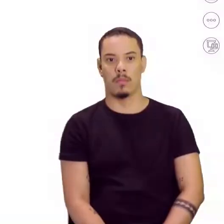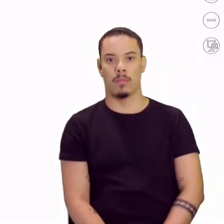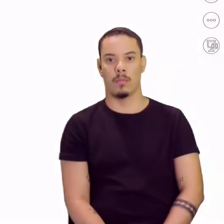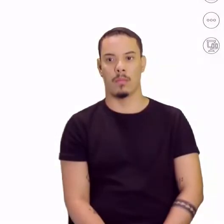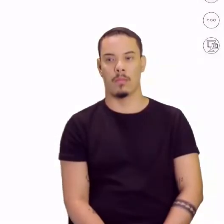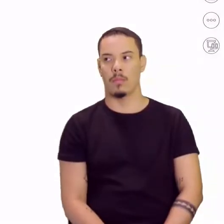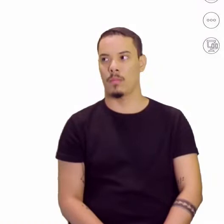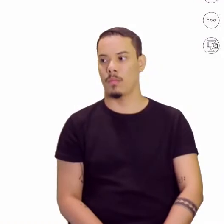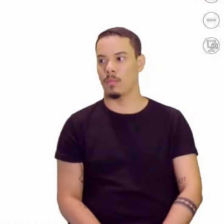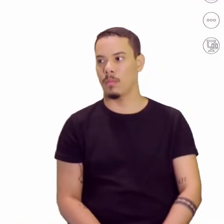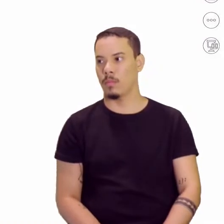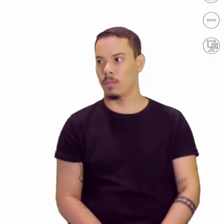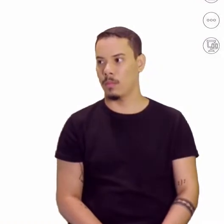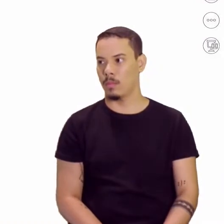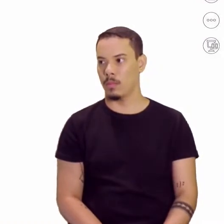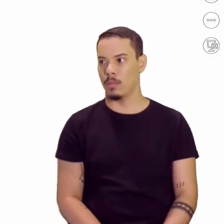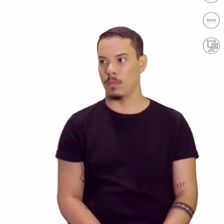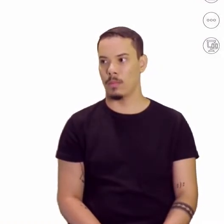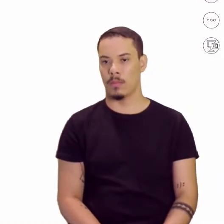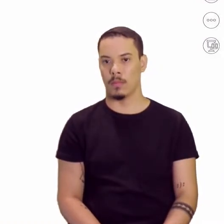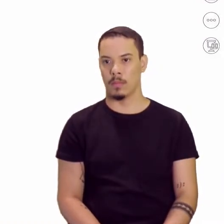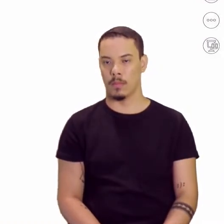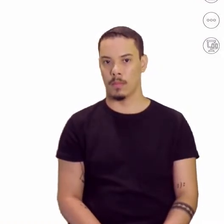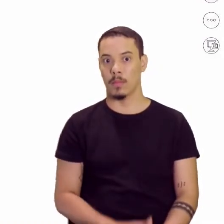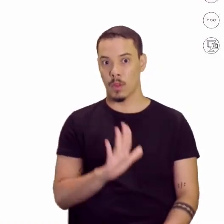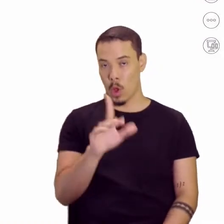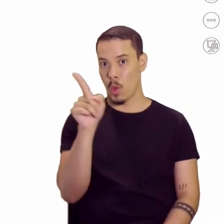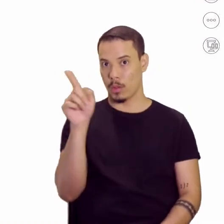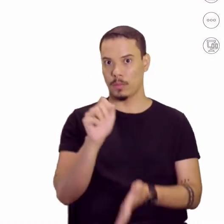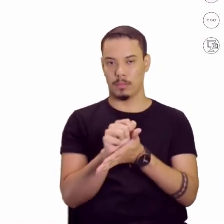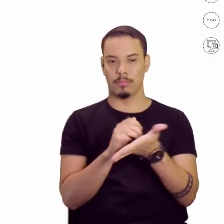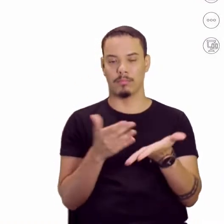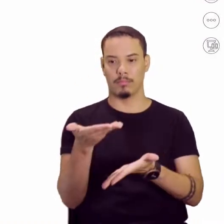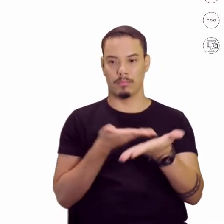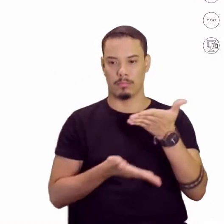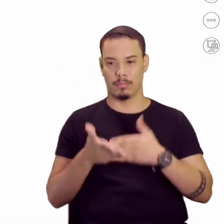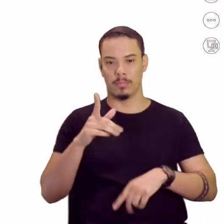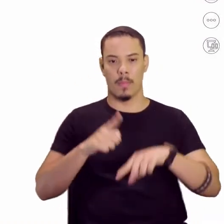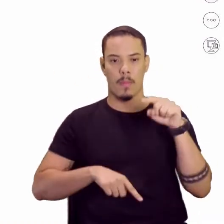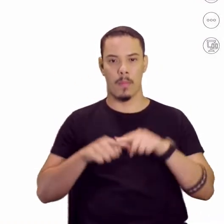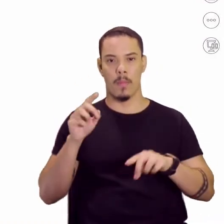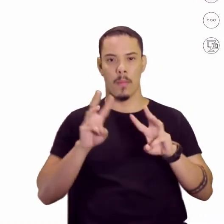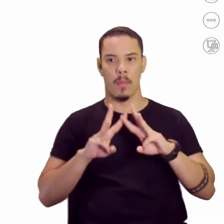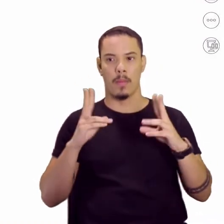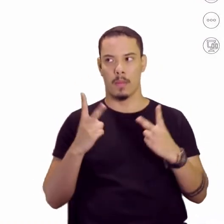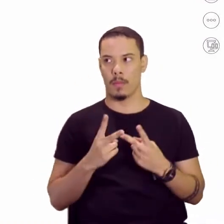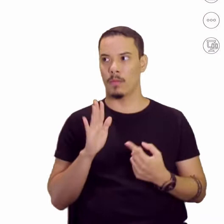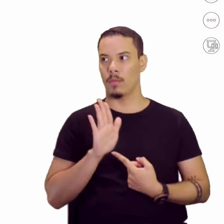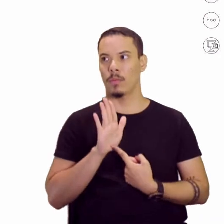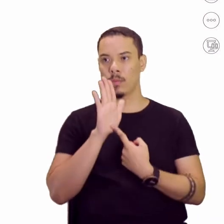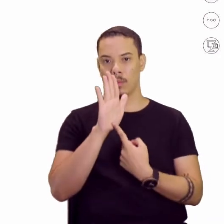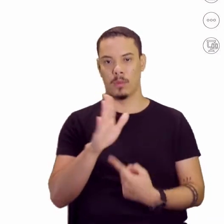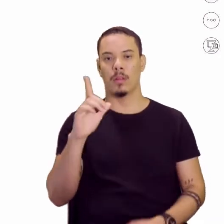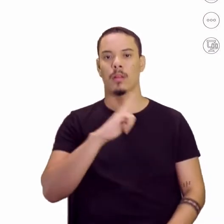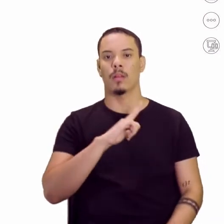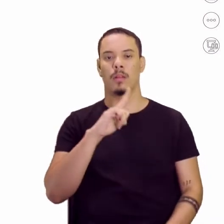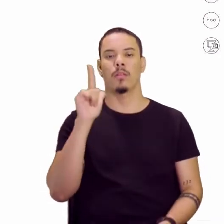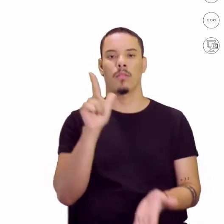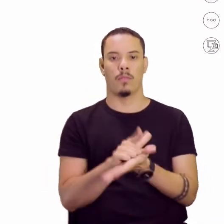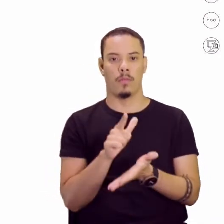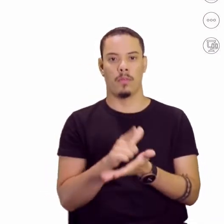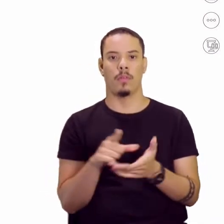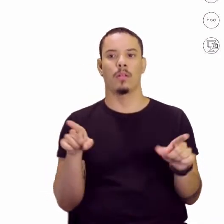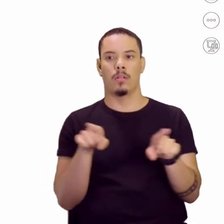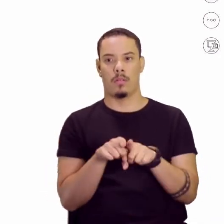então? Então, da nossa atividade interativa, vamos pegar os materiais para poder estudar. Tem folha aí dentro